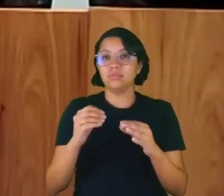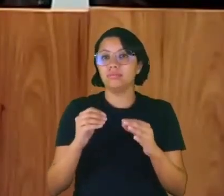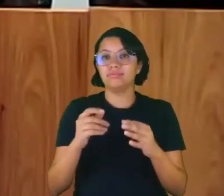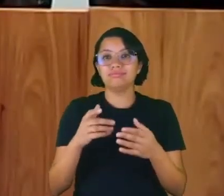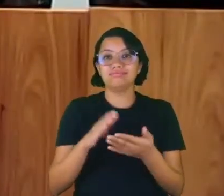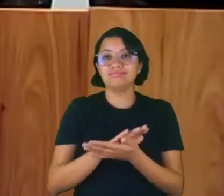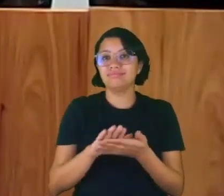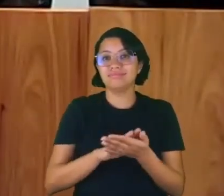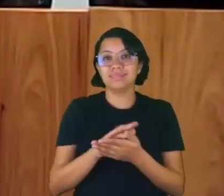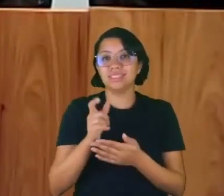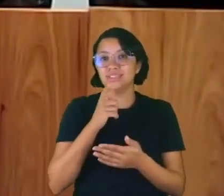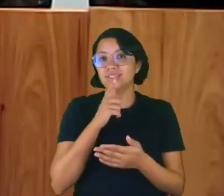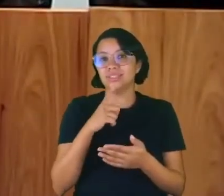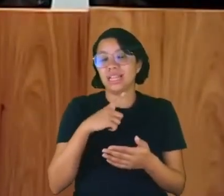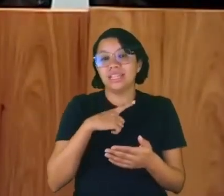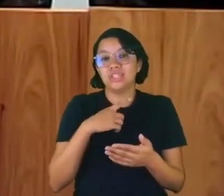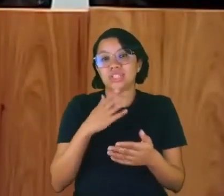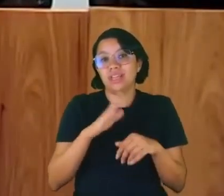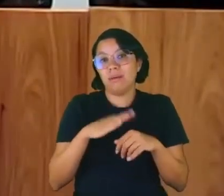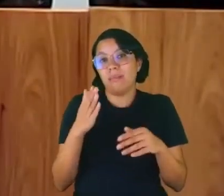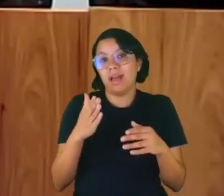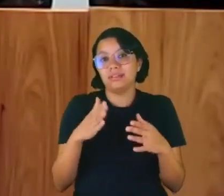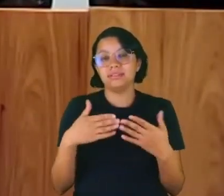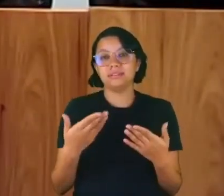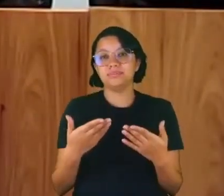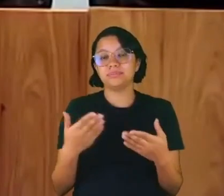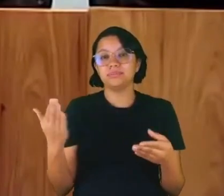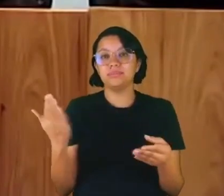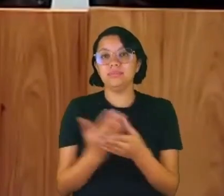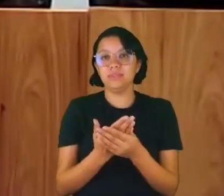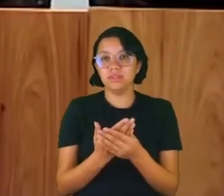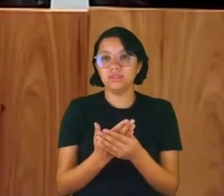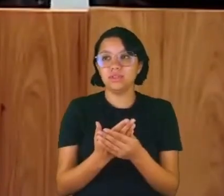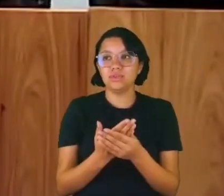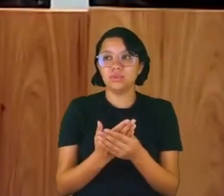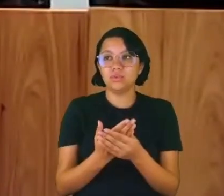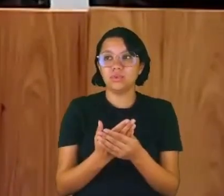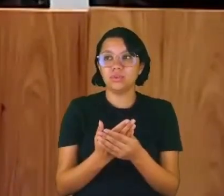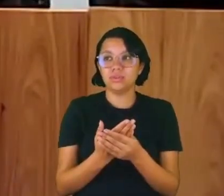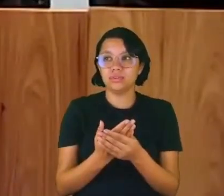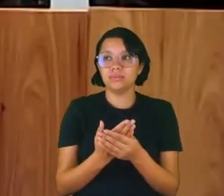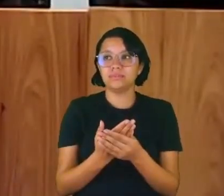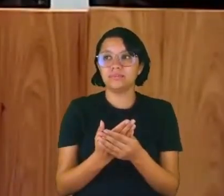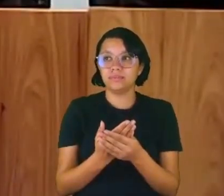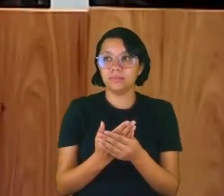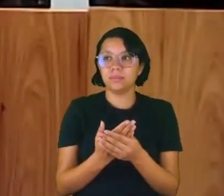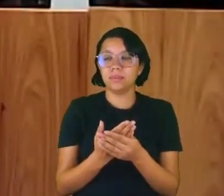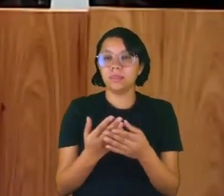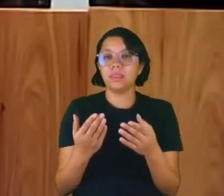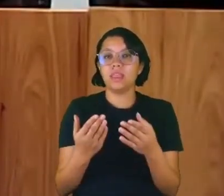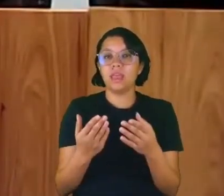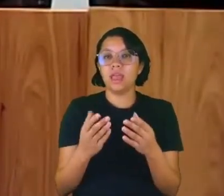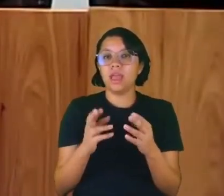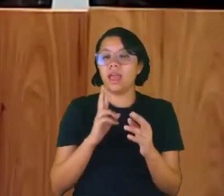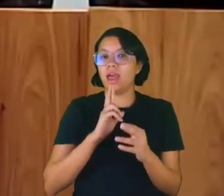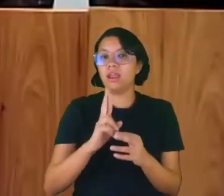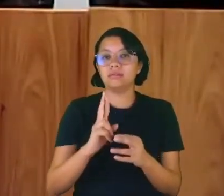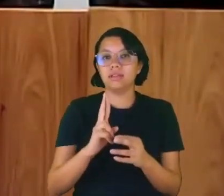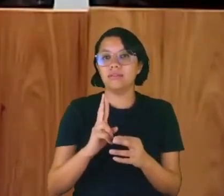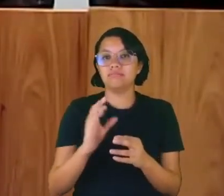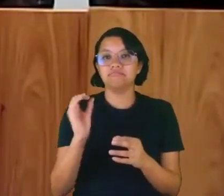E como os pedidos eram mal feitos, em muitas situações dava sucumbência recíproca e o resultado era zero para o advogado. E a